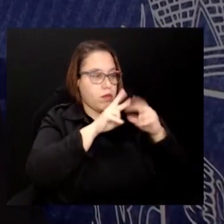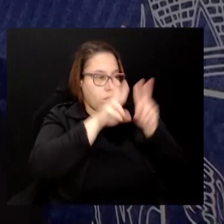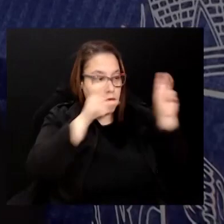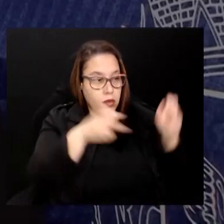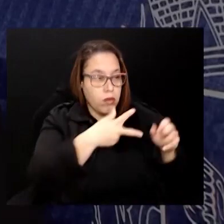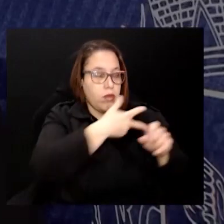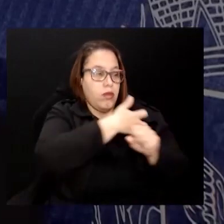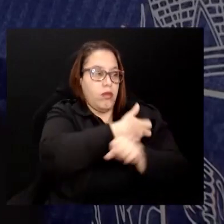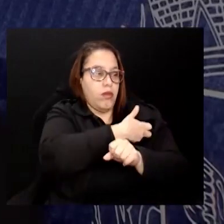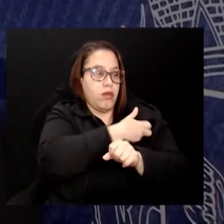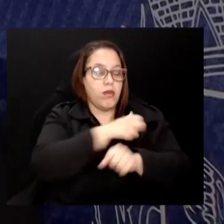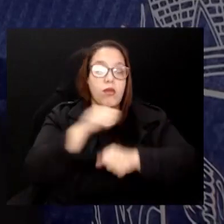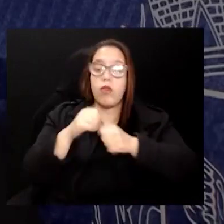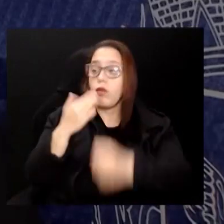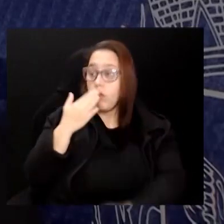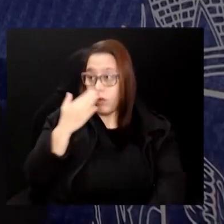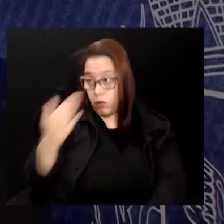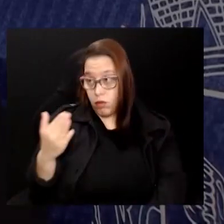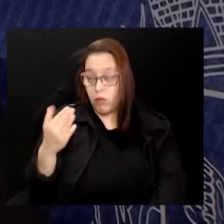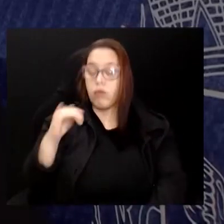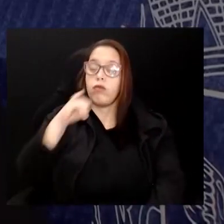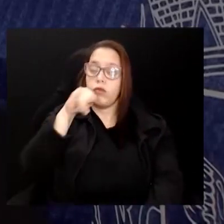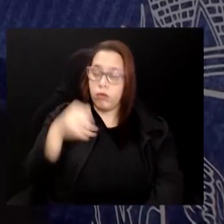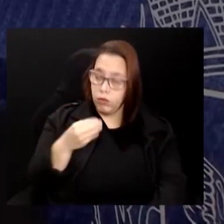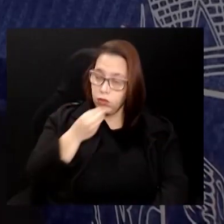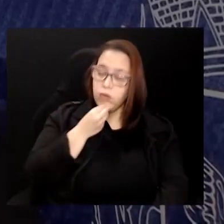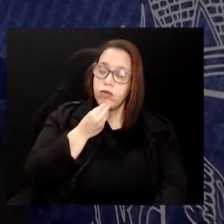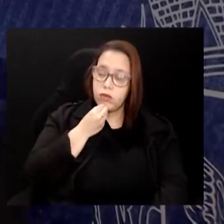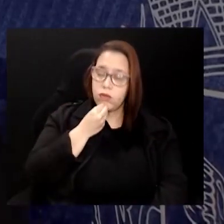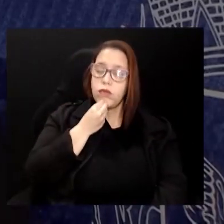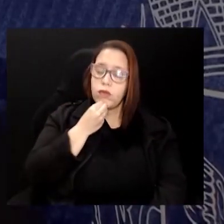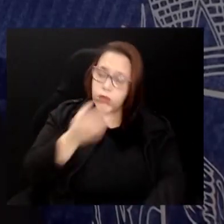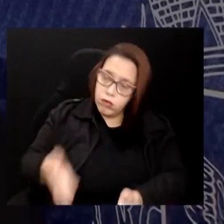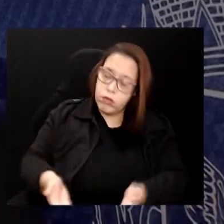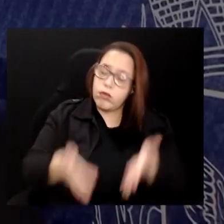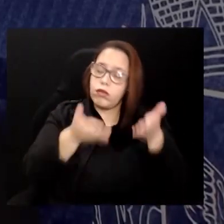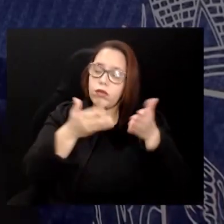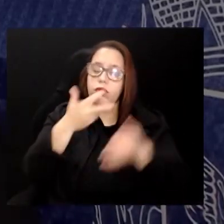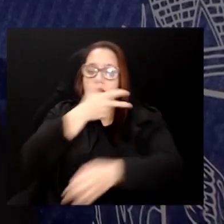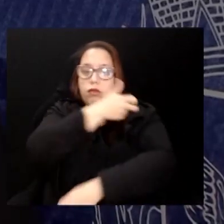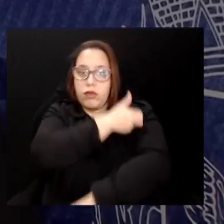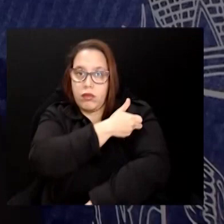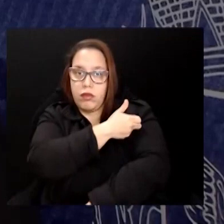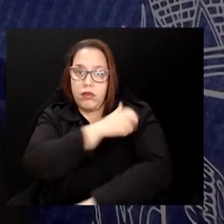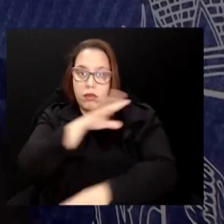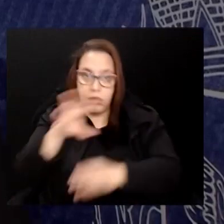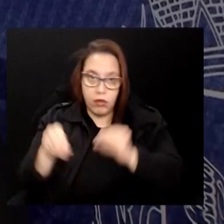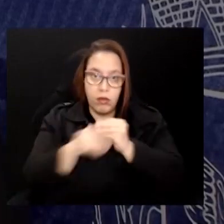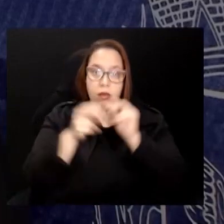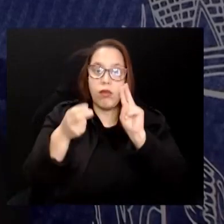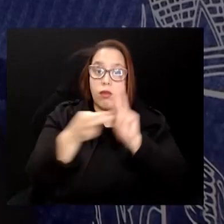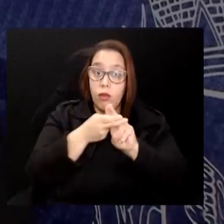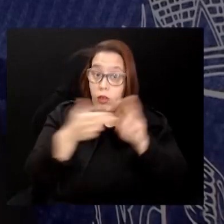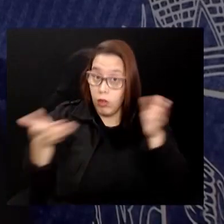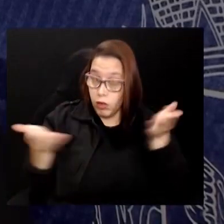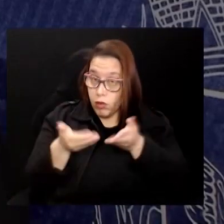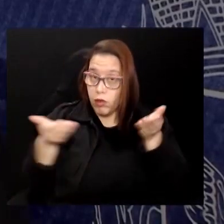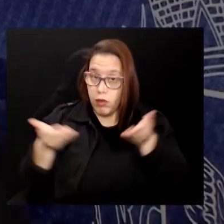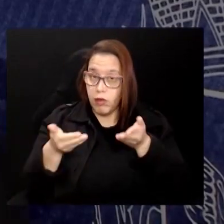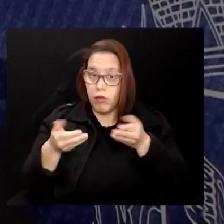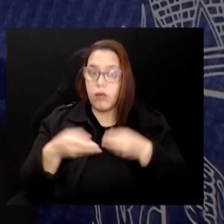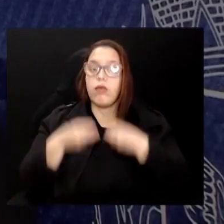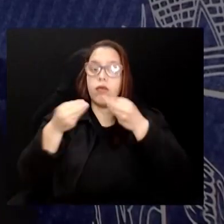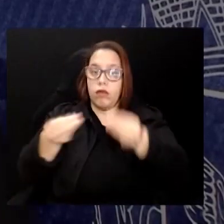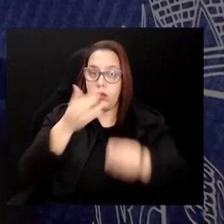apelo, né? Aproveitar essa oportunidade. É uma vacina que está sendo incorporada no SUS agora. Então, leve a sua criança, procura uma